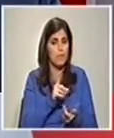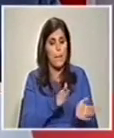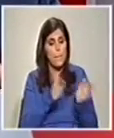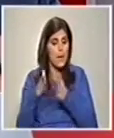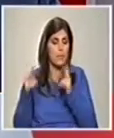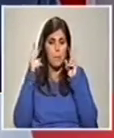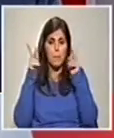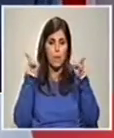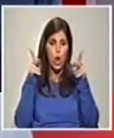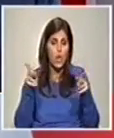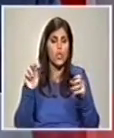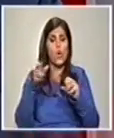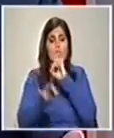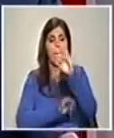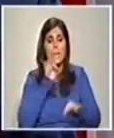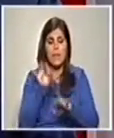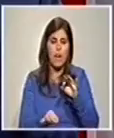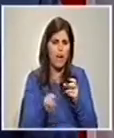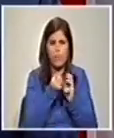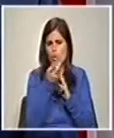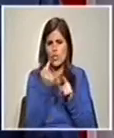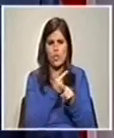quer terapêutico. Portanto, uhum. há muitas coisas